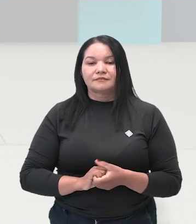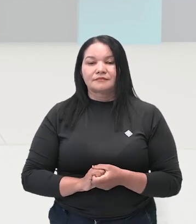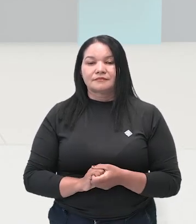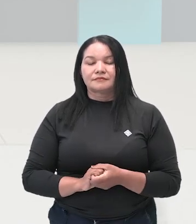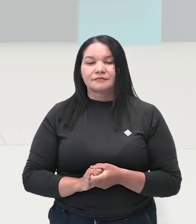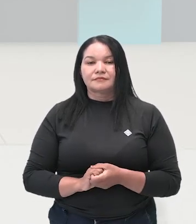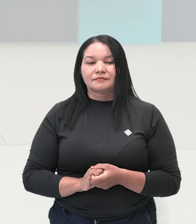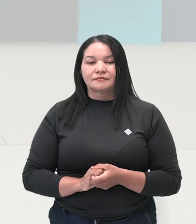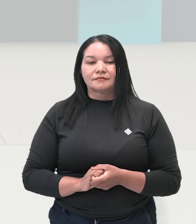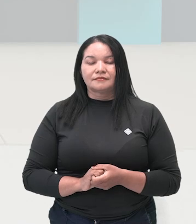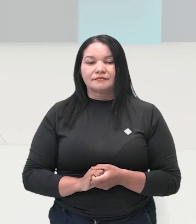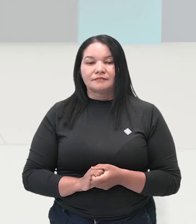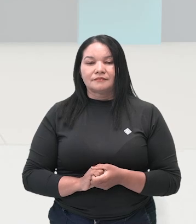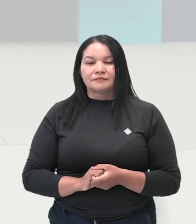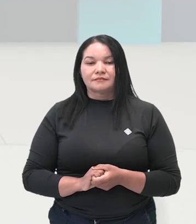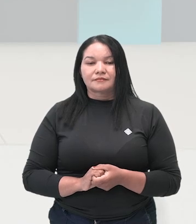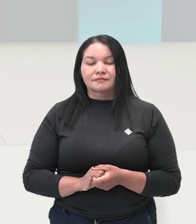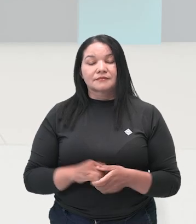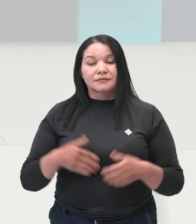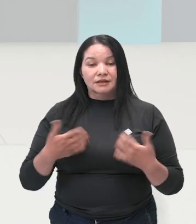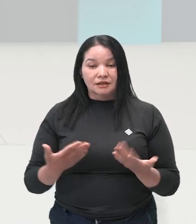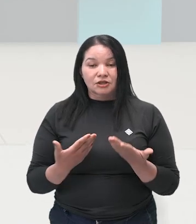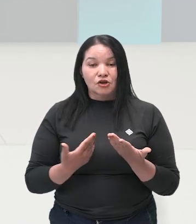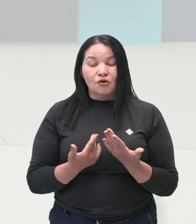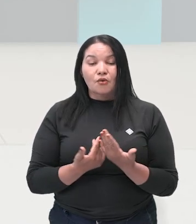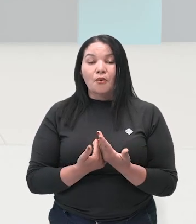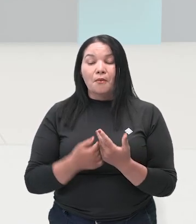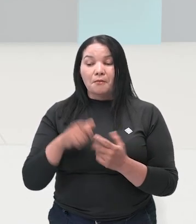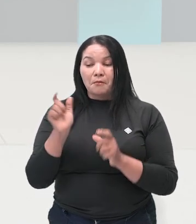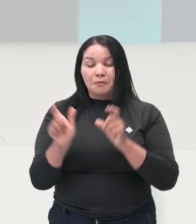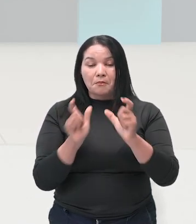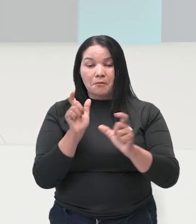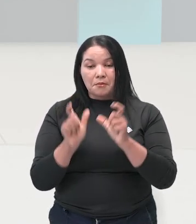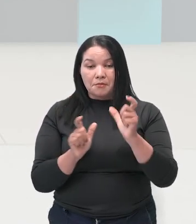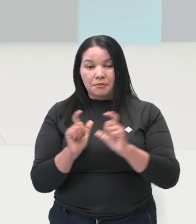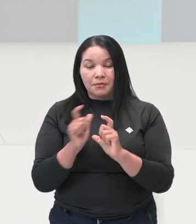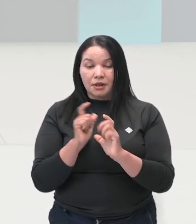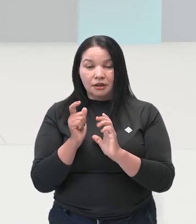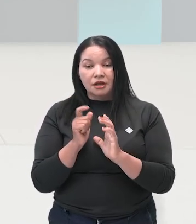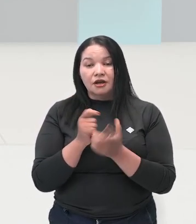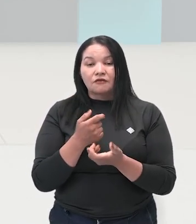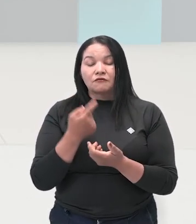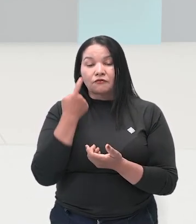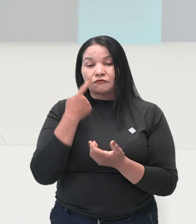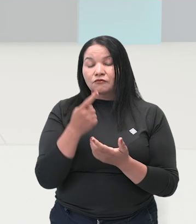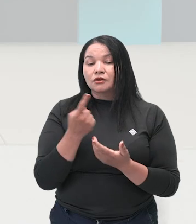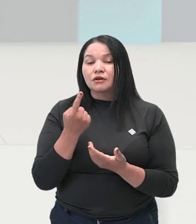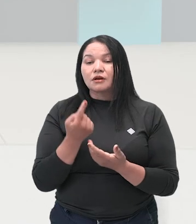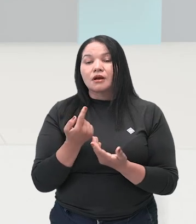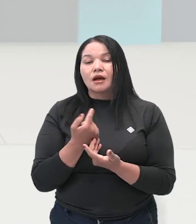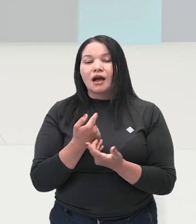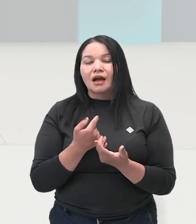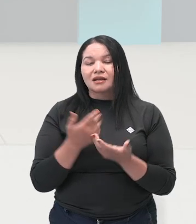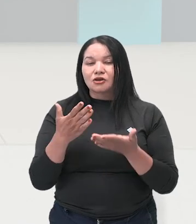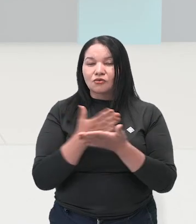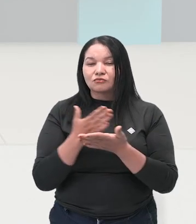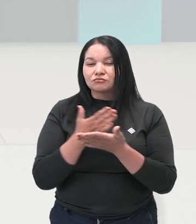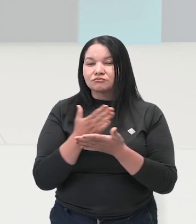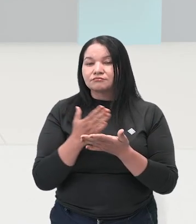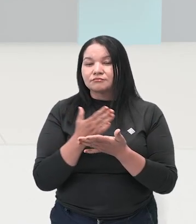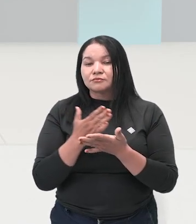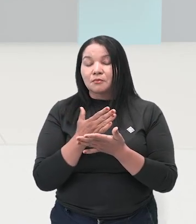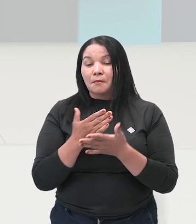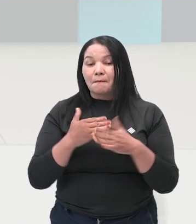acabei de marcar aqui para vocês várias palavras e eu tenho certeza que mais de 90%